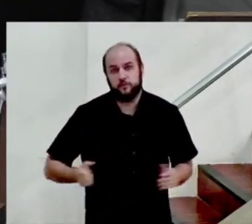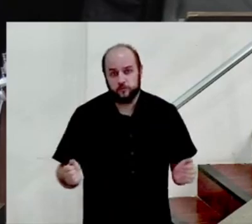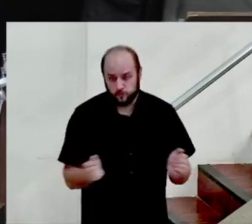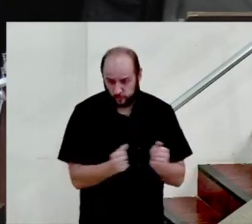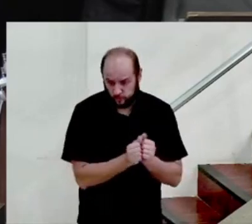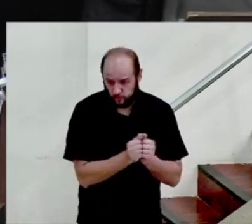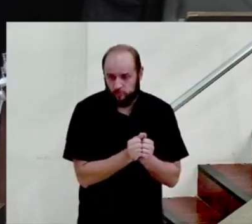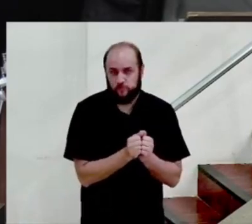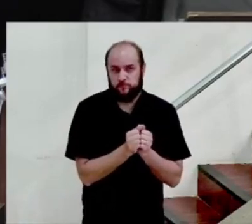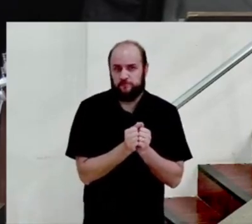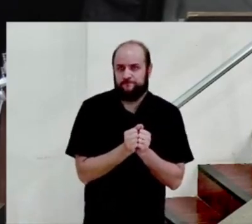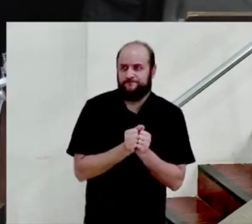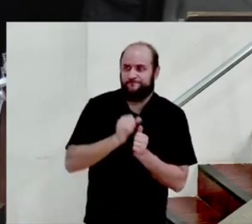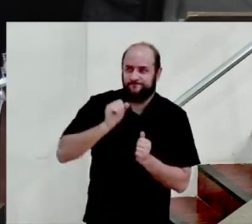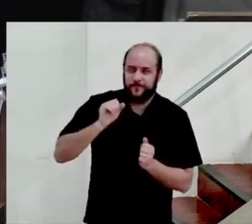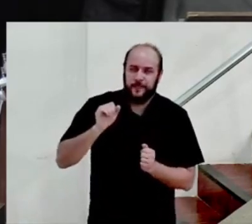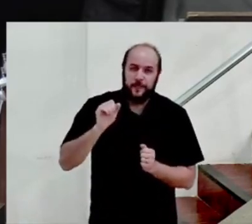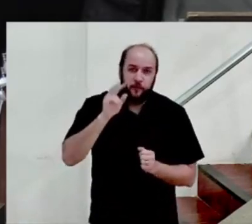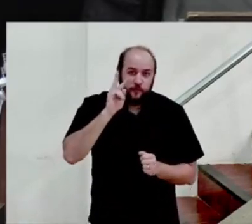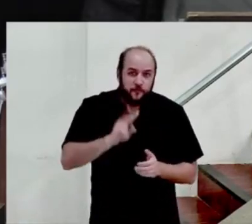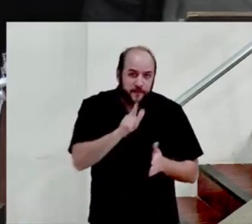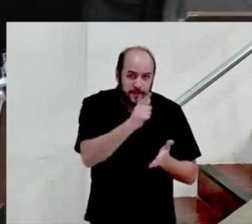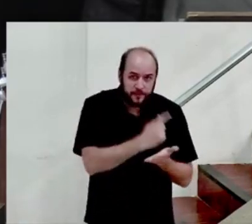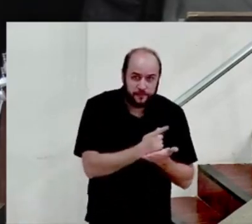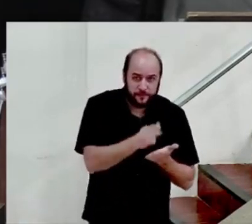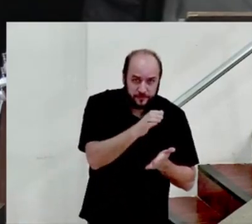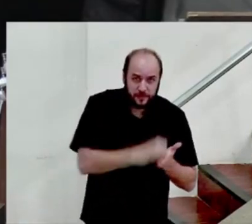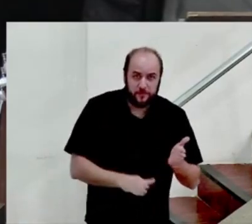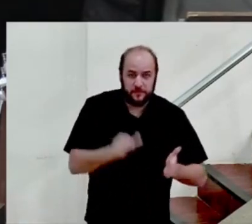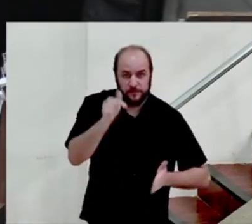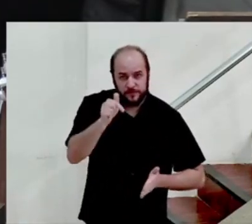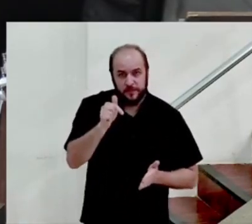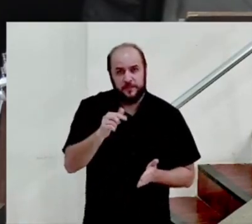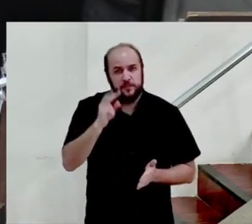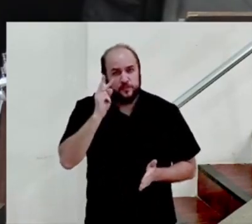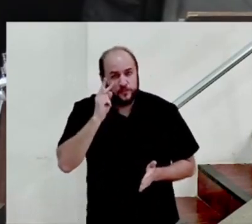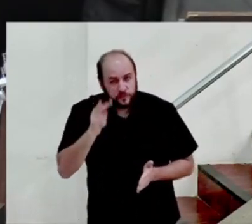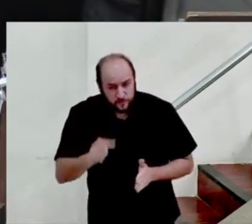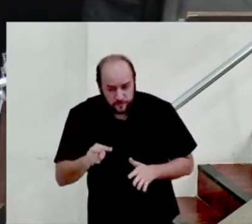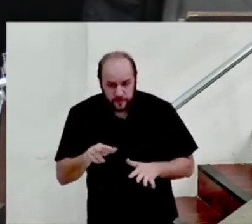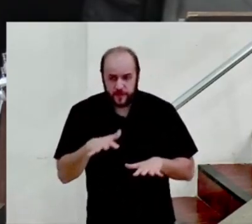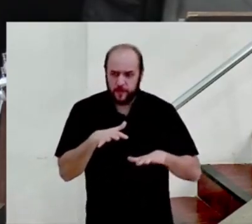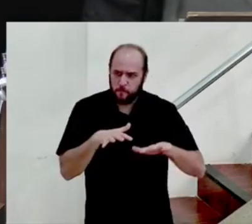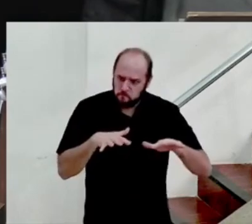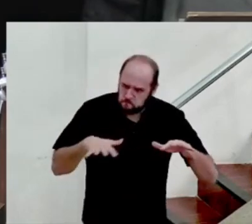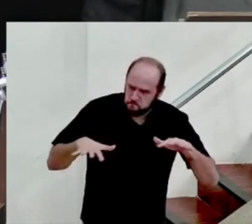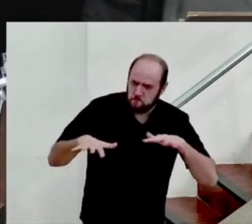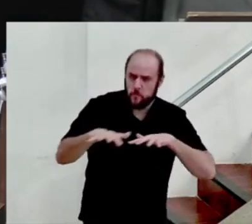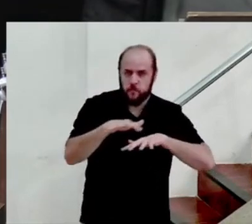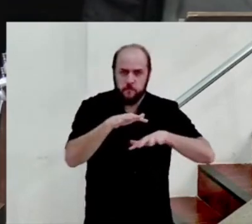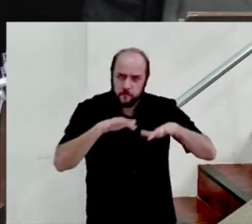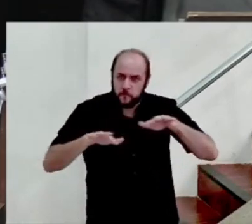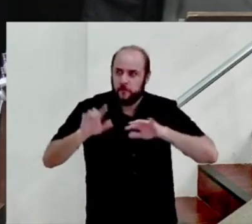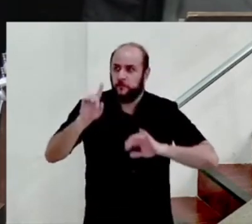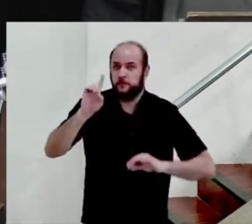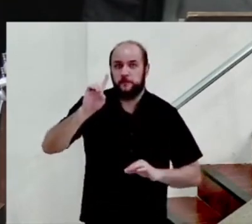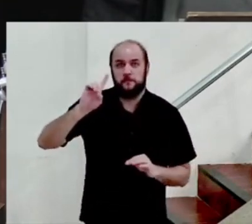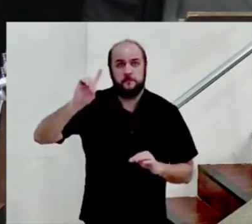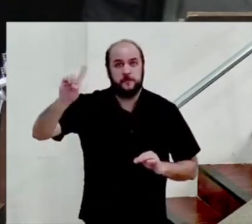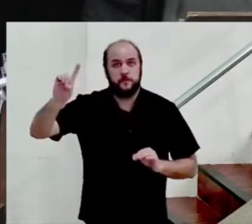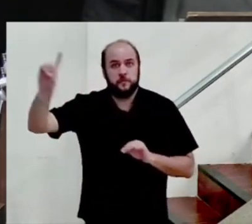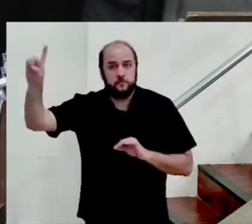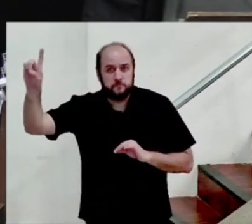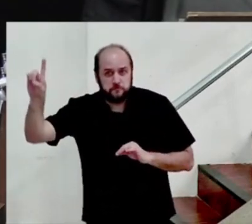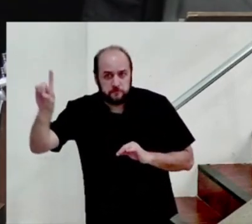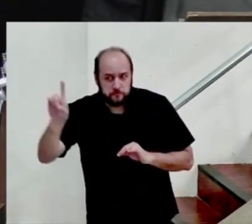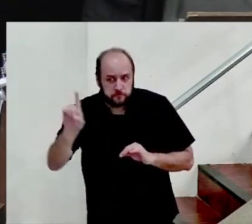si. Olhar para Gênesis capítulo 7 é enxergar um movimento semelhante do Senhor então se aproximando